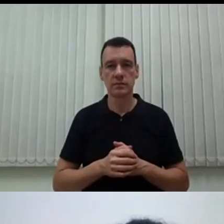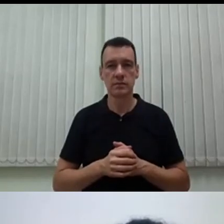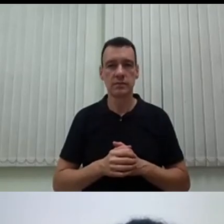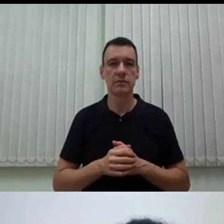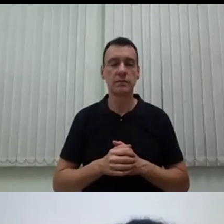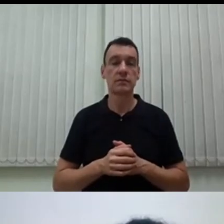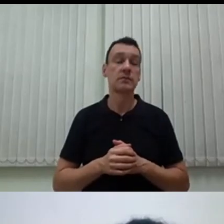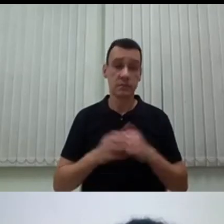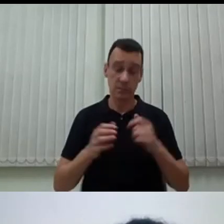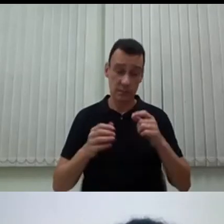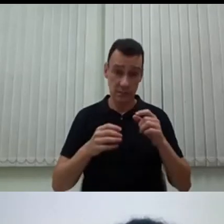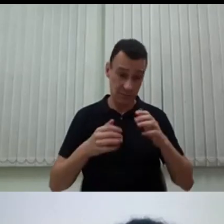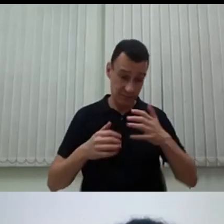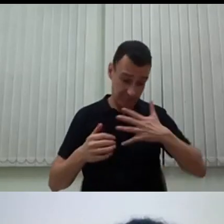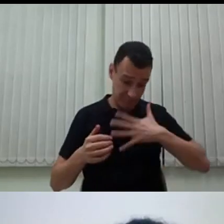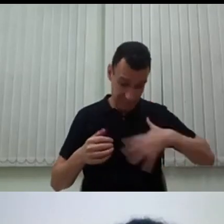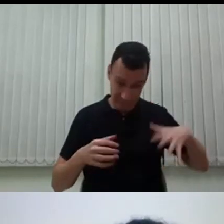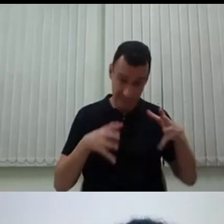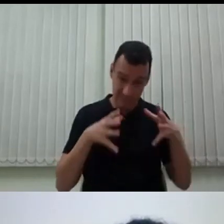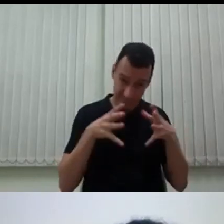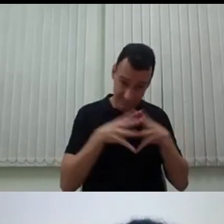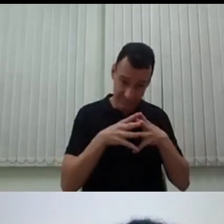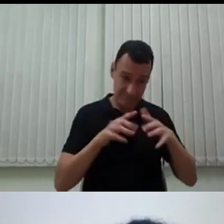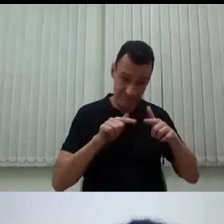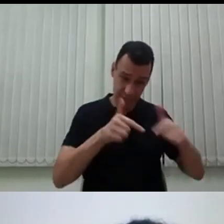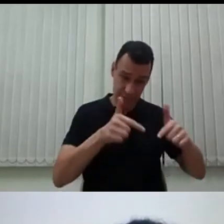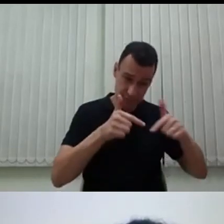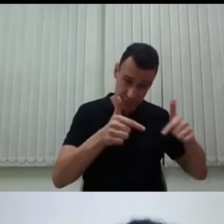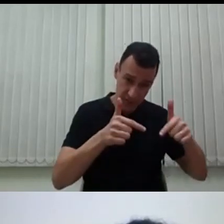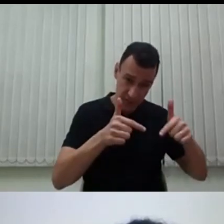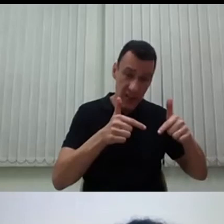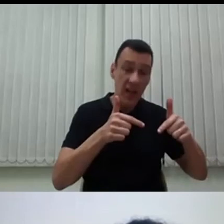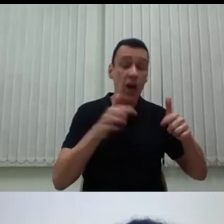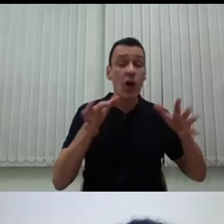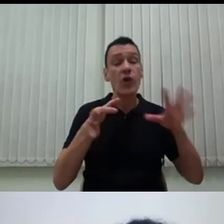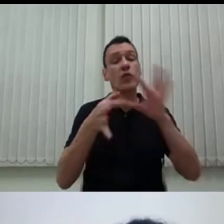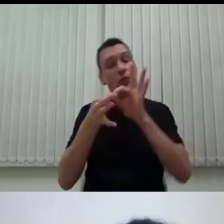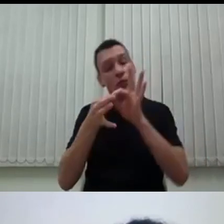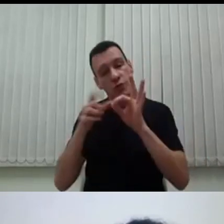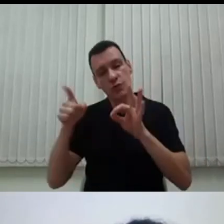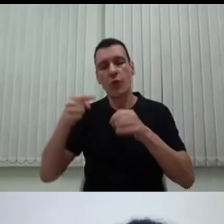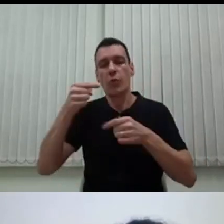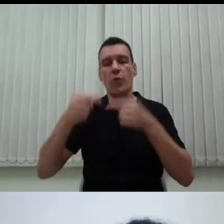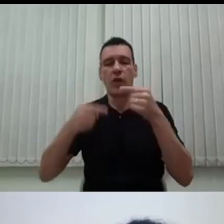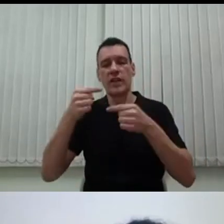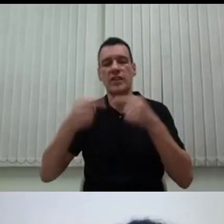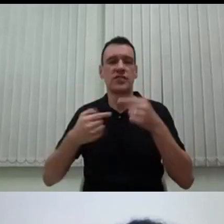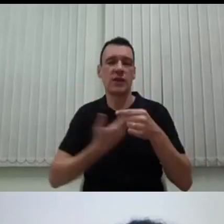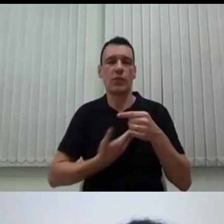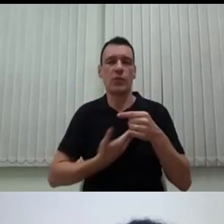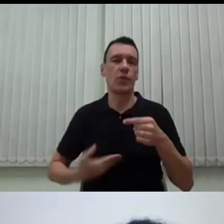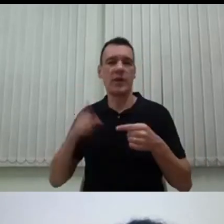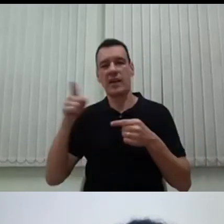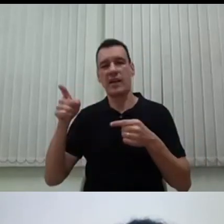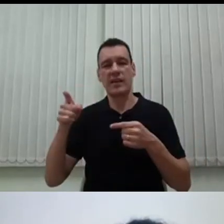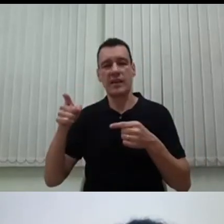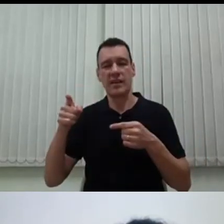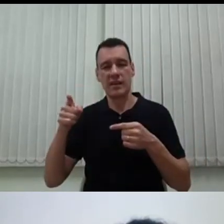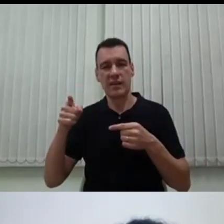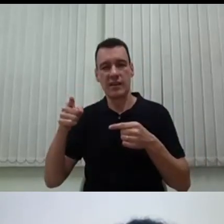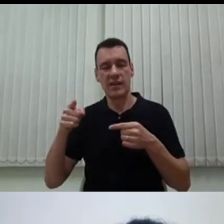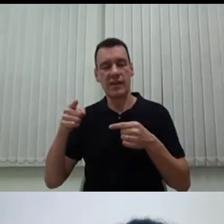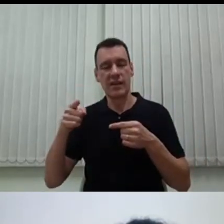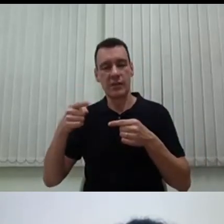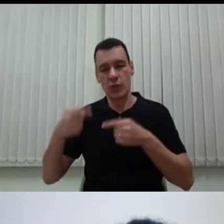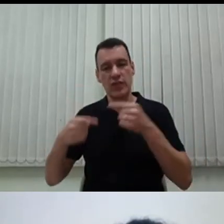políticas públicas. A gente só vai conseguir, de fato, transformar, né, essa situação que a gente tem quando a gente conseguir incidir em